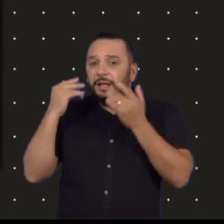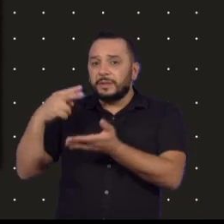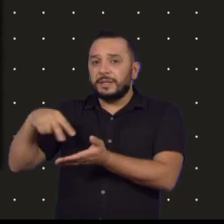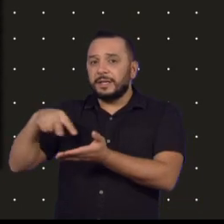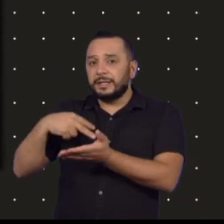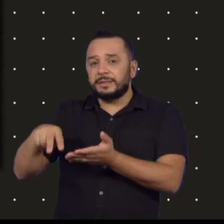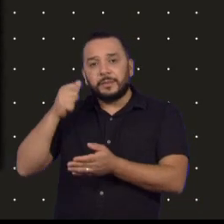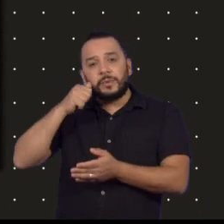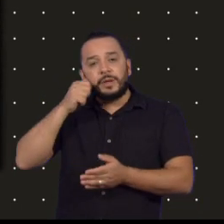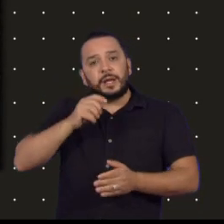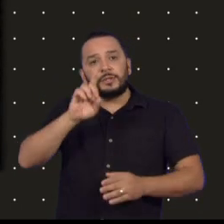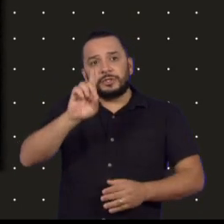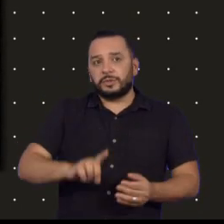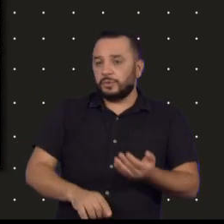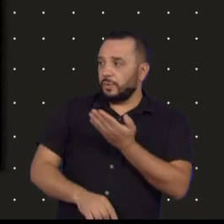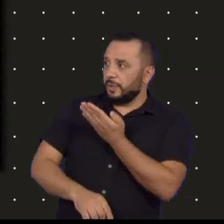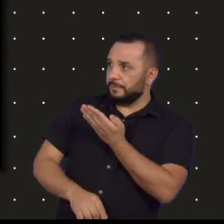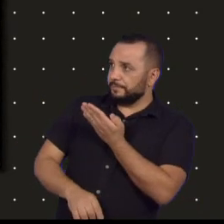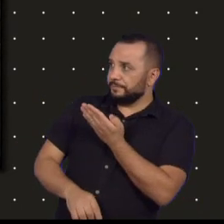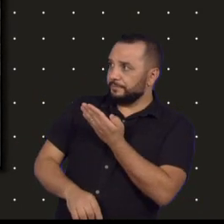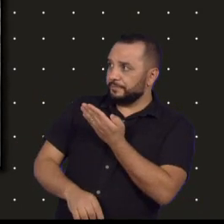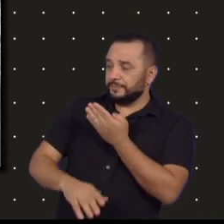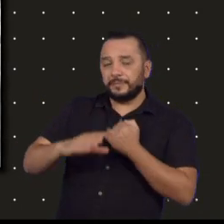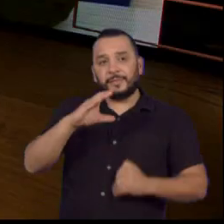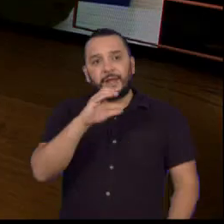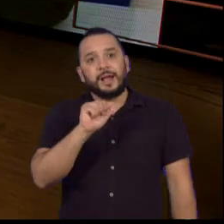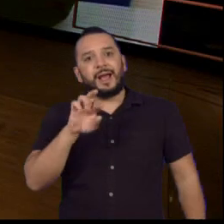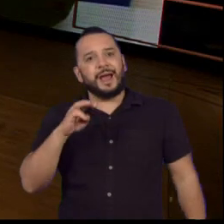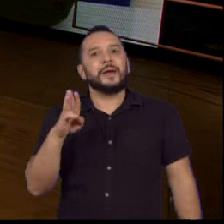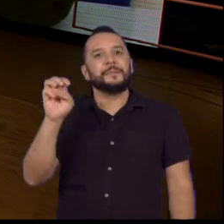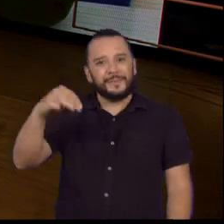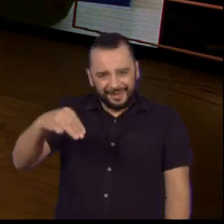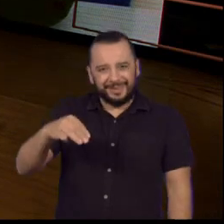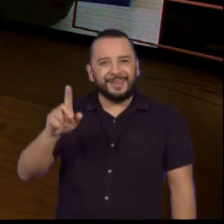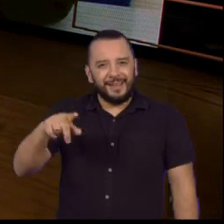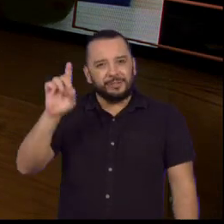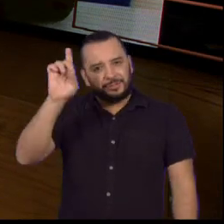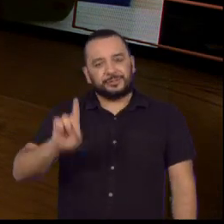morava em Minas. E ela já trazia na bagagem